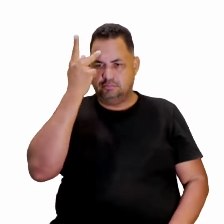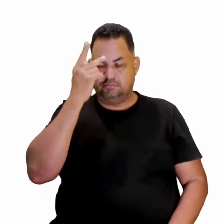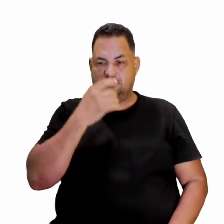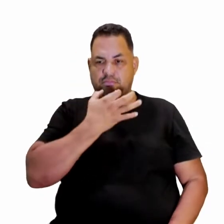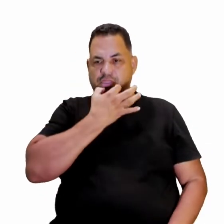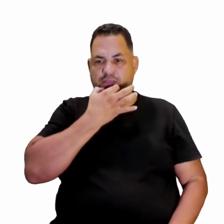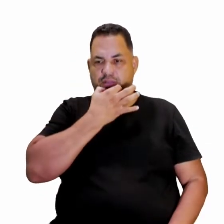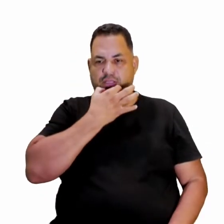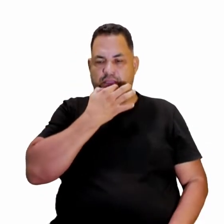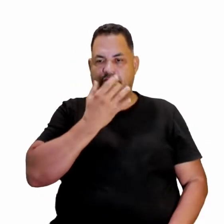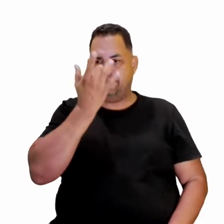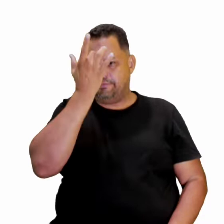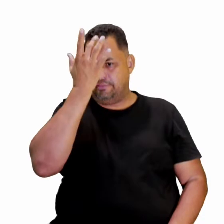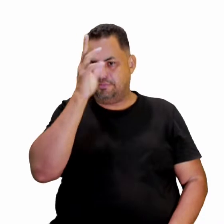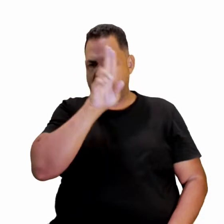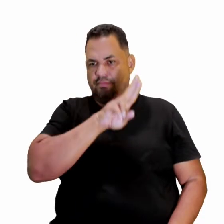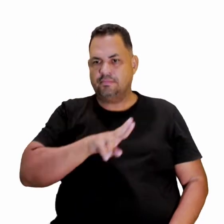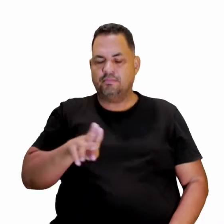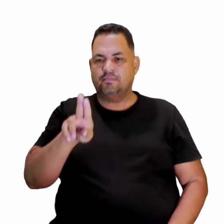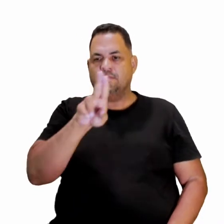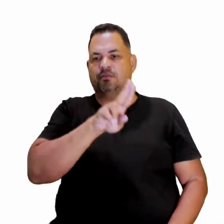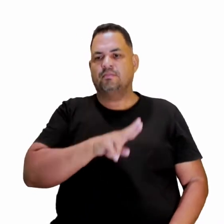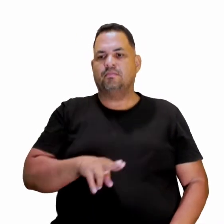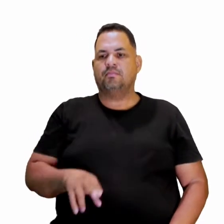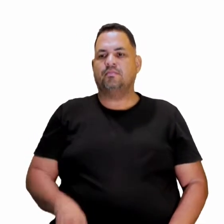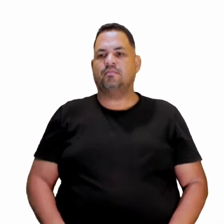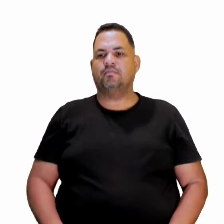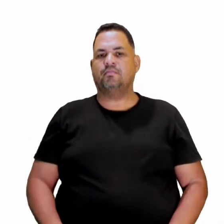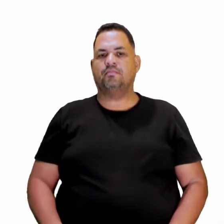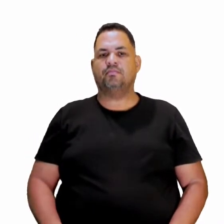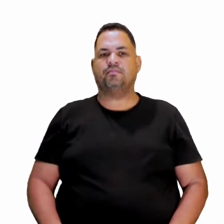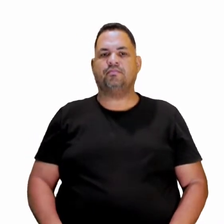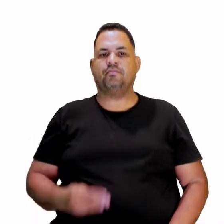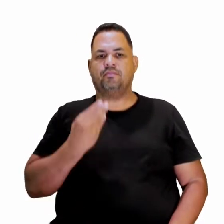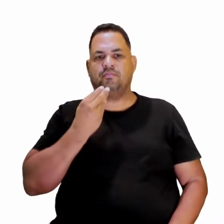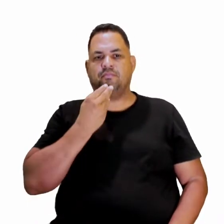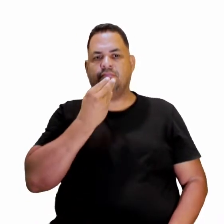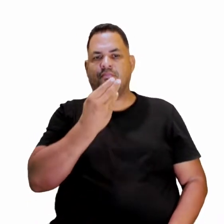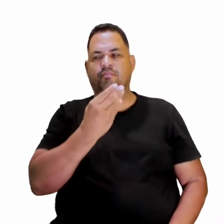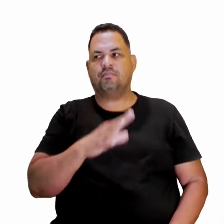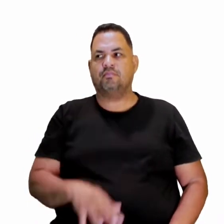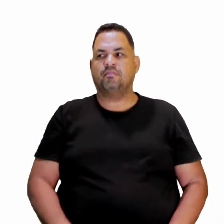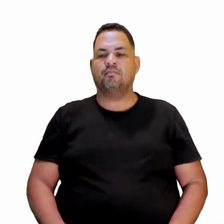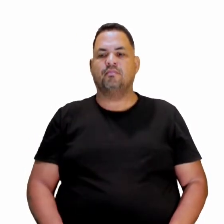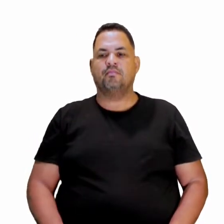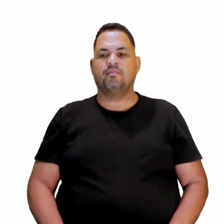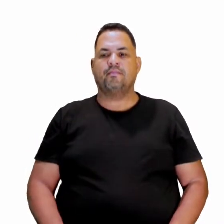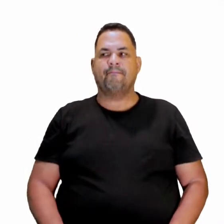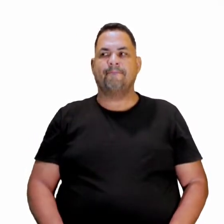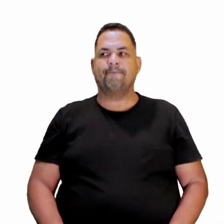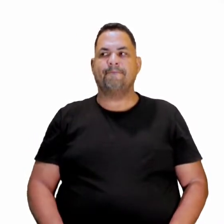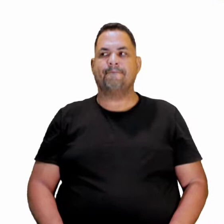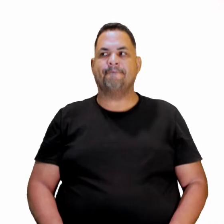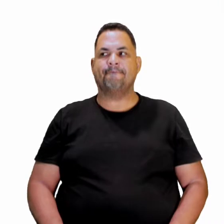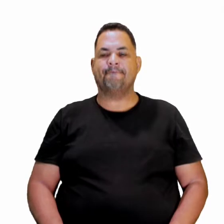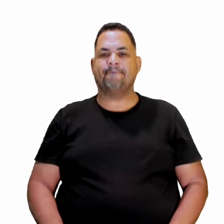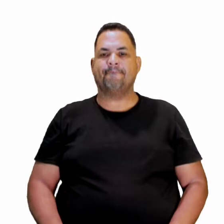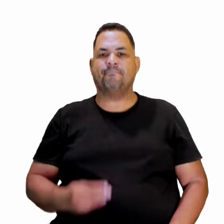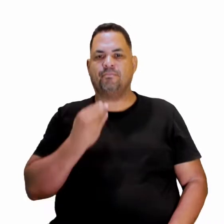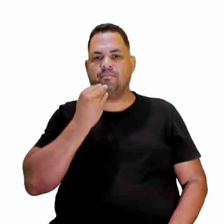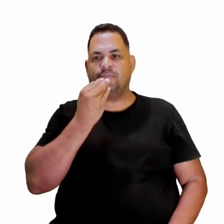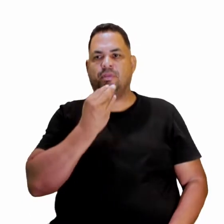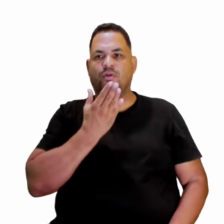coisa mais fácil. Então, você vai usar essa palavra aqui, que é a palavra pediu no passado, order, no sentido de pedir